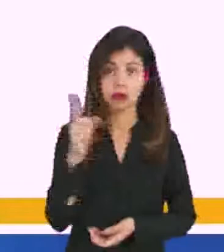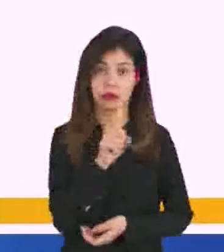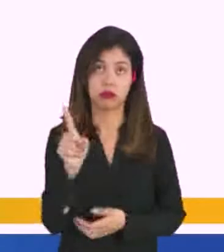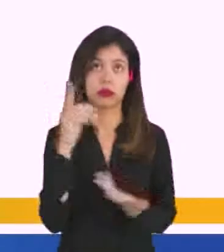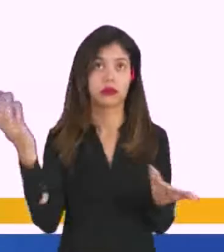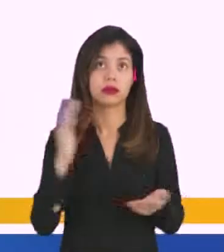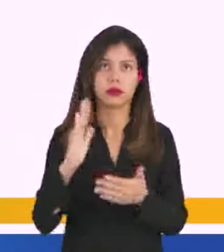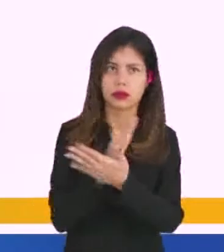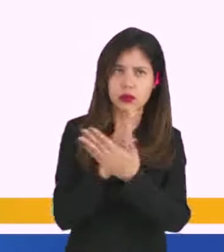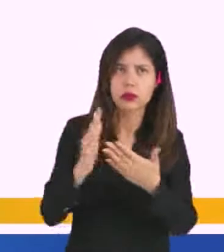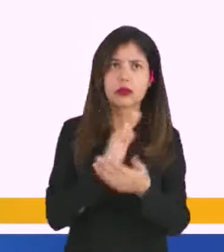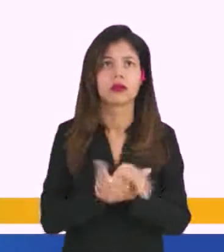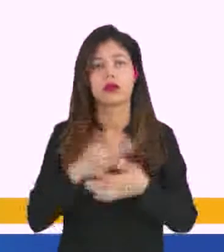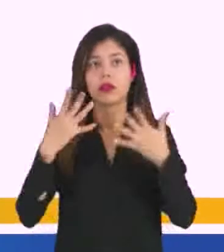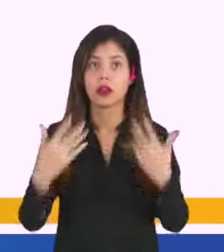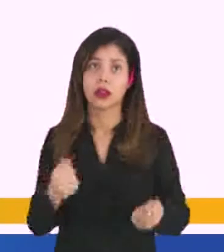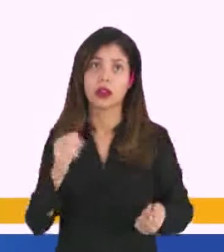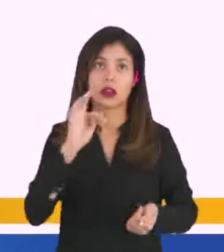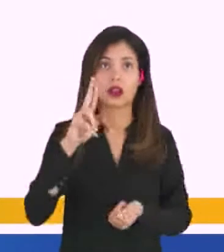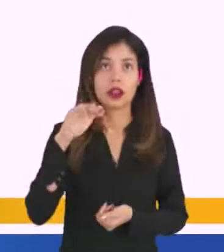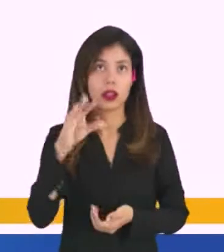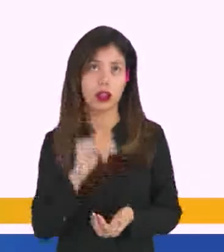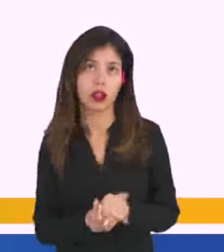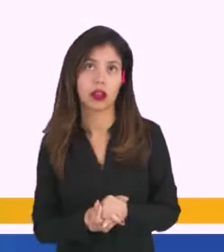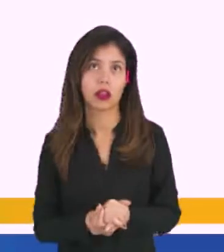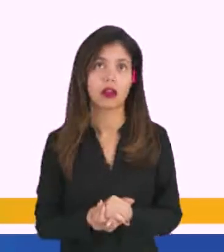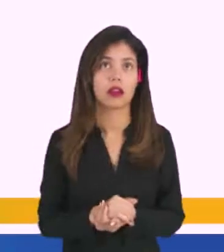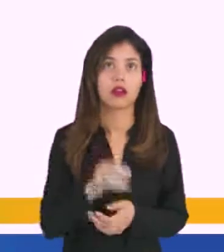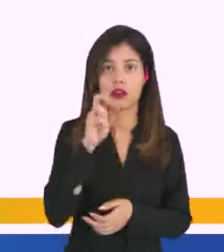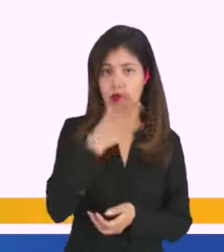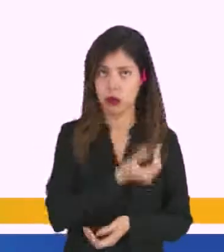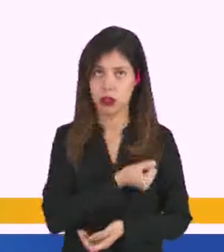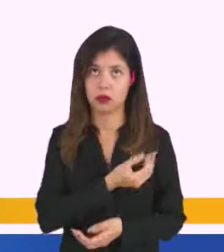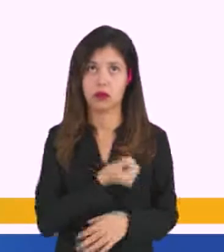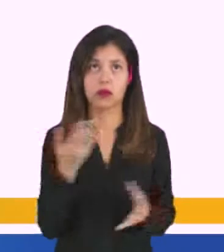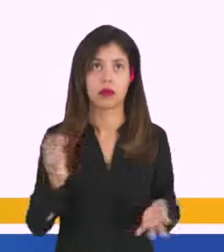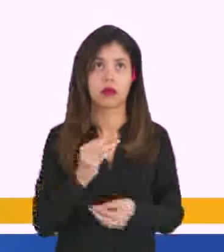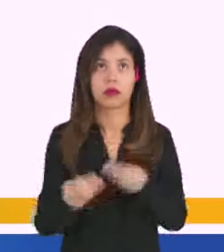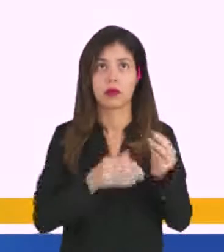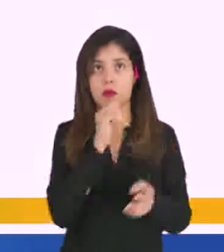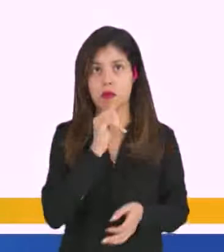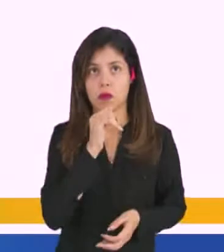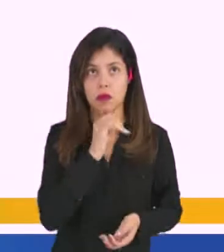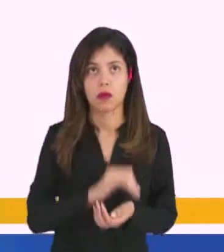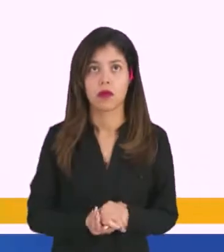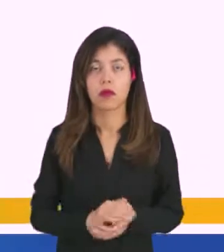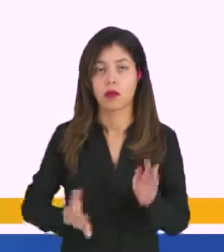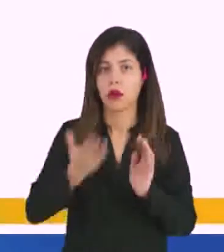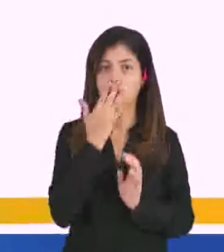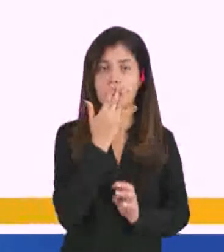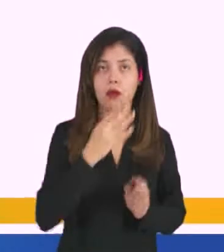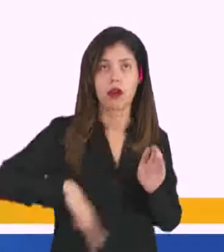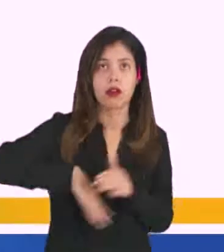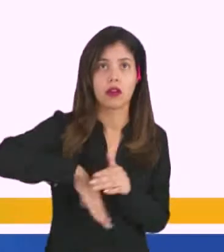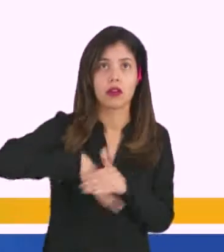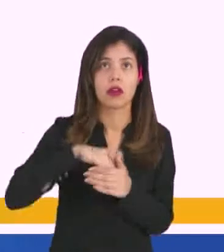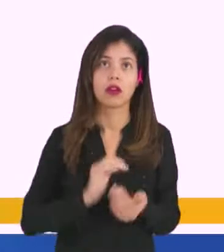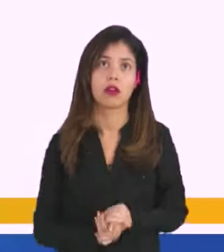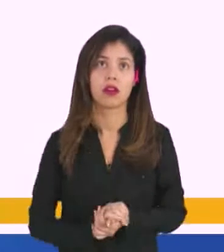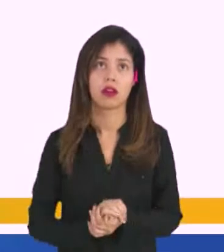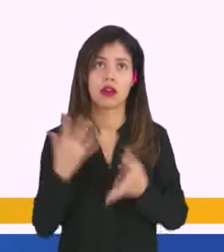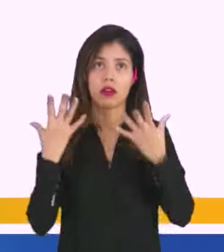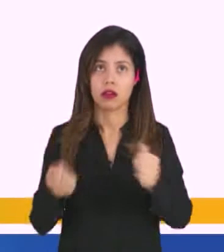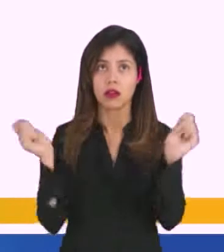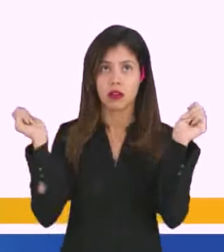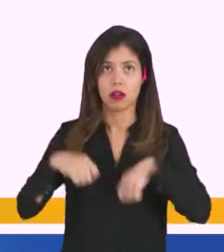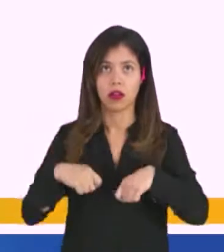não. Algumas assumem atributos, né, ao invés de números, como, por exemplo, a variável time de futebol, que assume